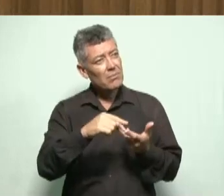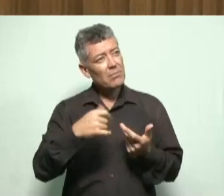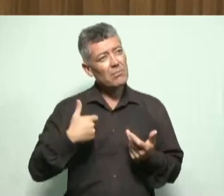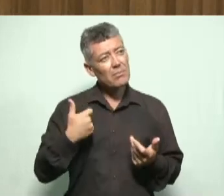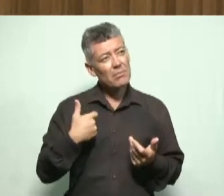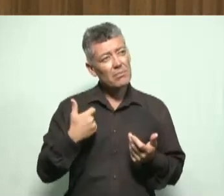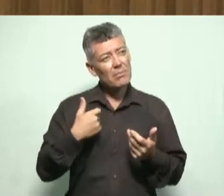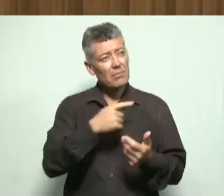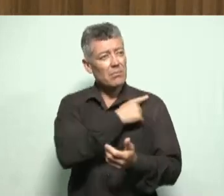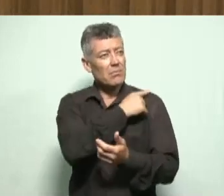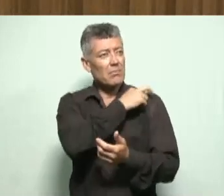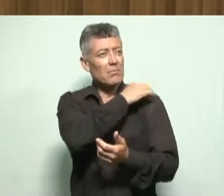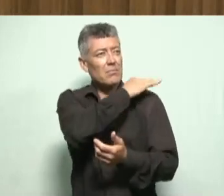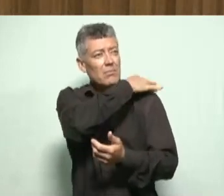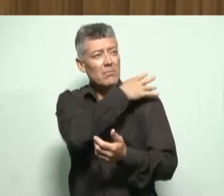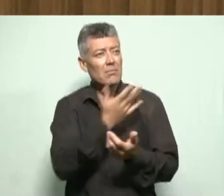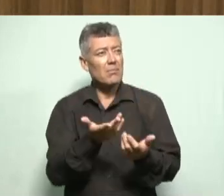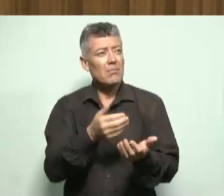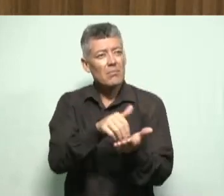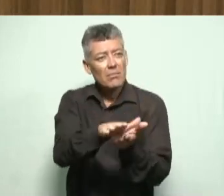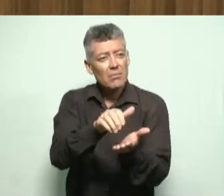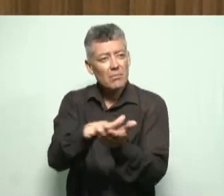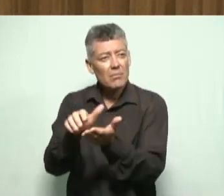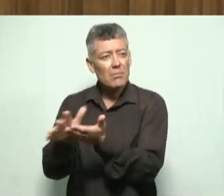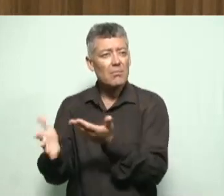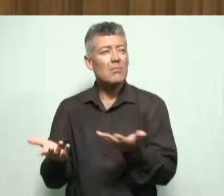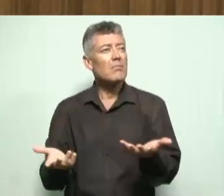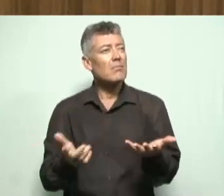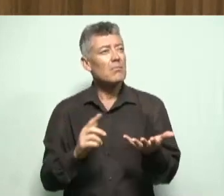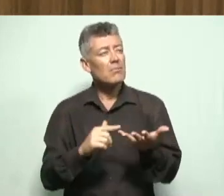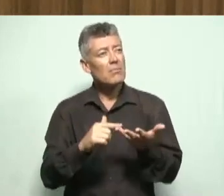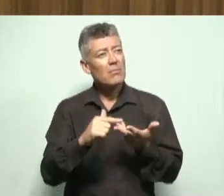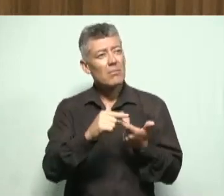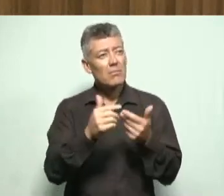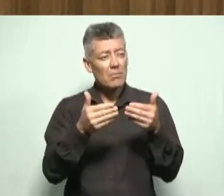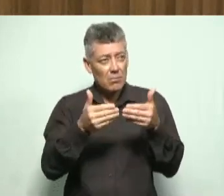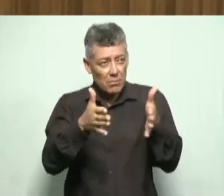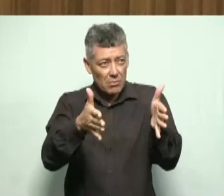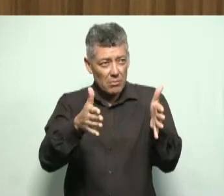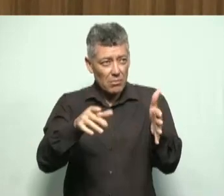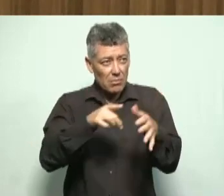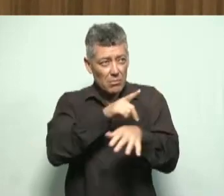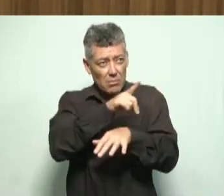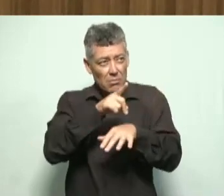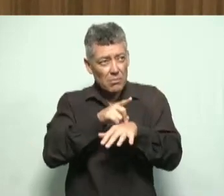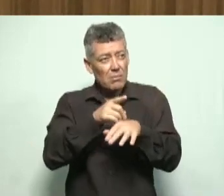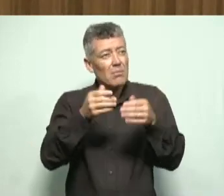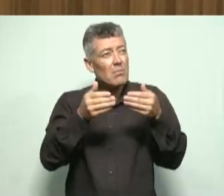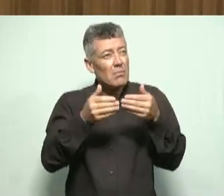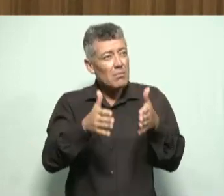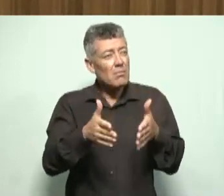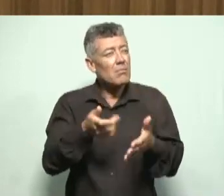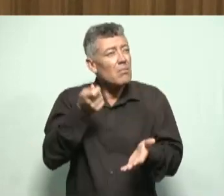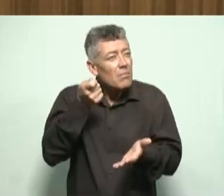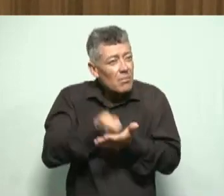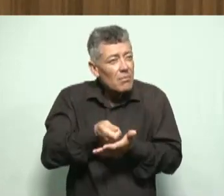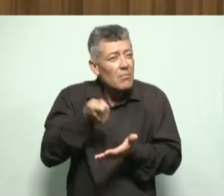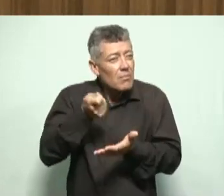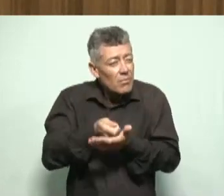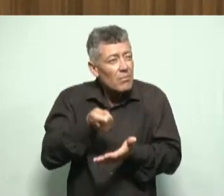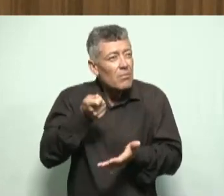escolaridade, vamos discutir os índices de desemprego, vamos abrir para que esse país possa crescer, enquanto ficar